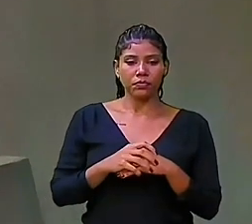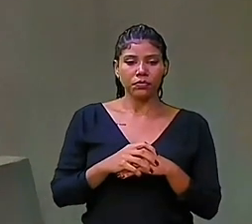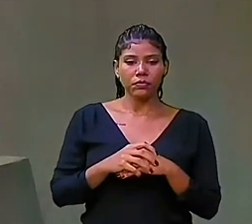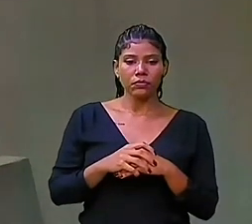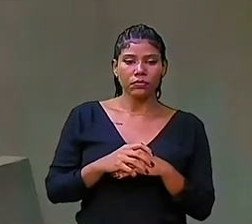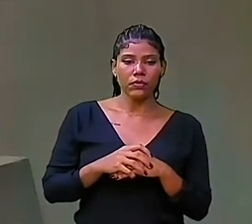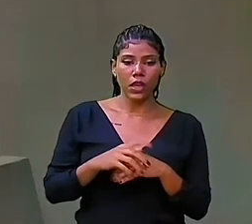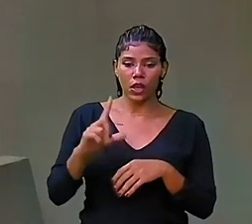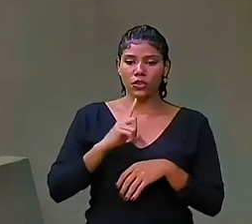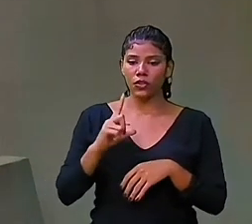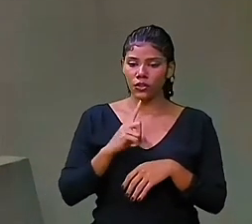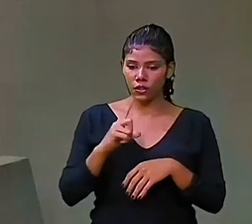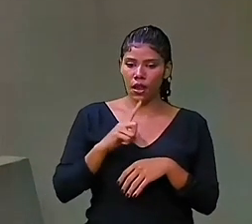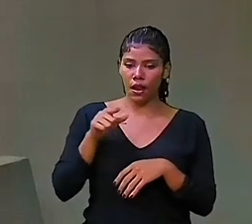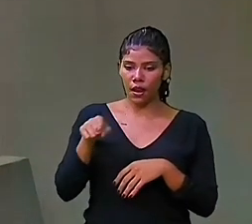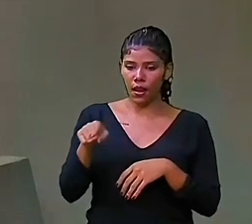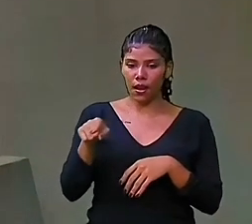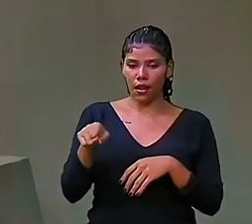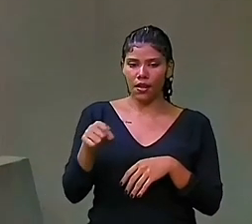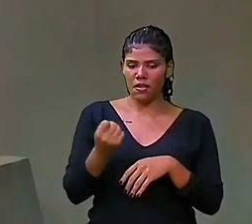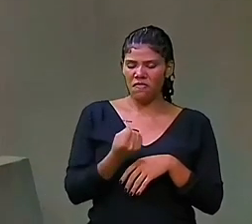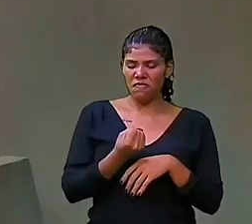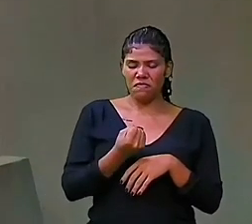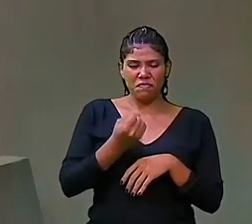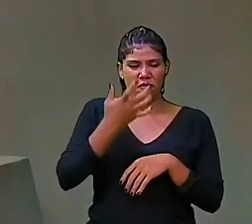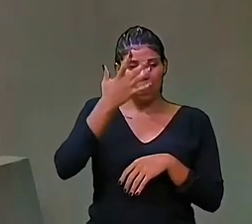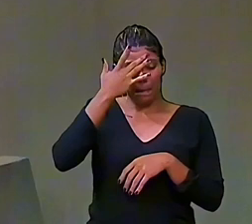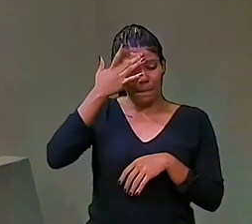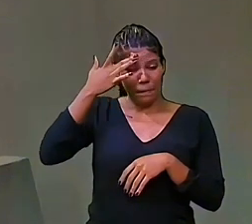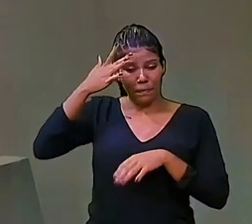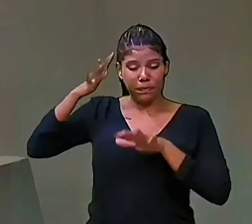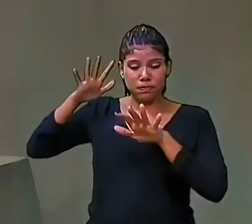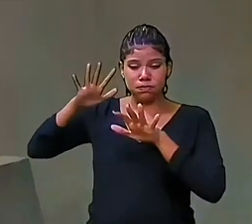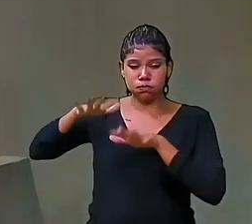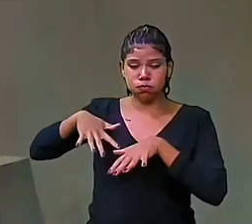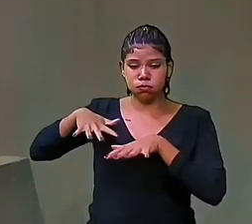Ali estavam milhares de pessoas